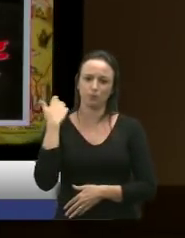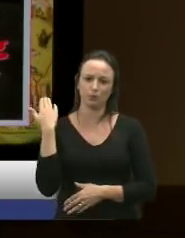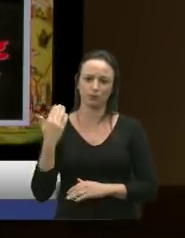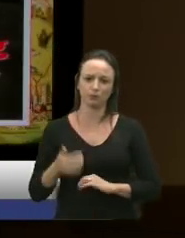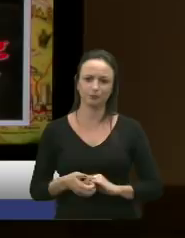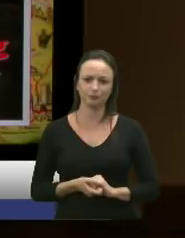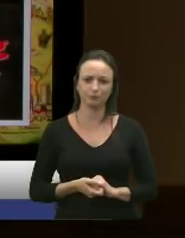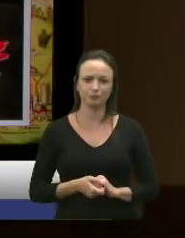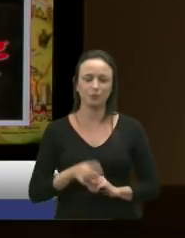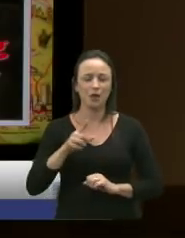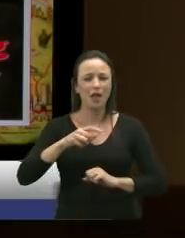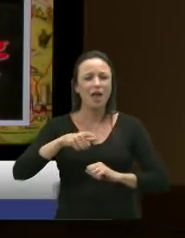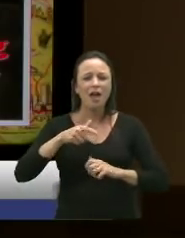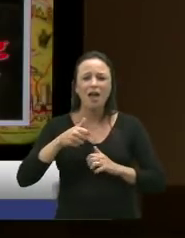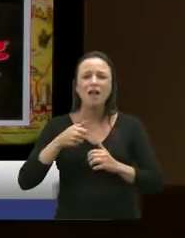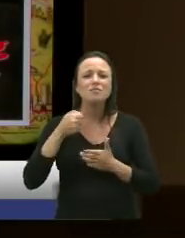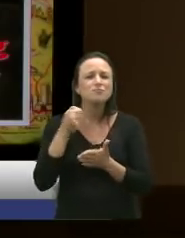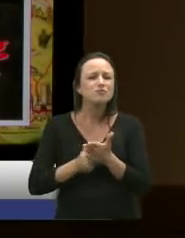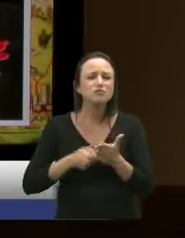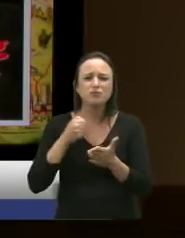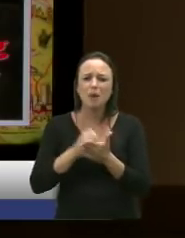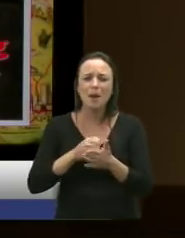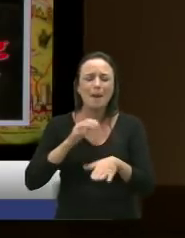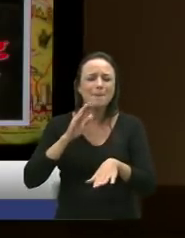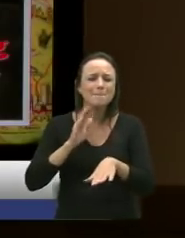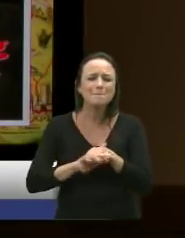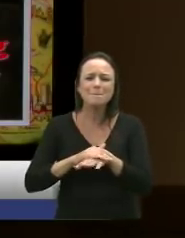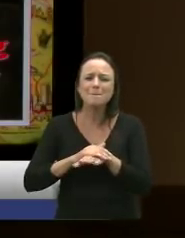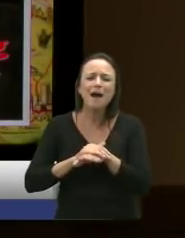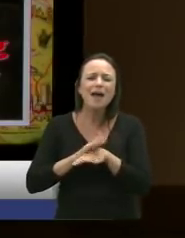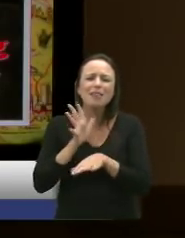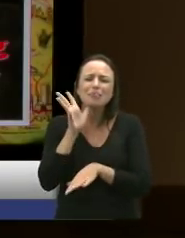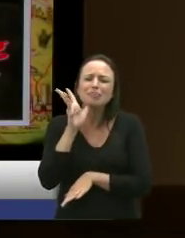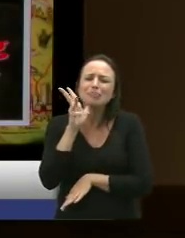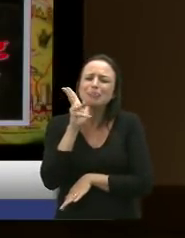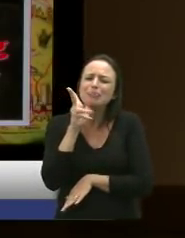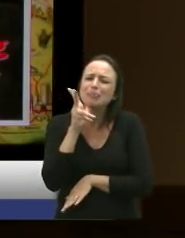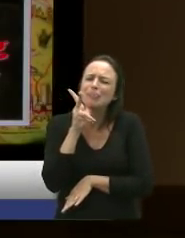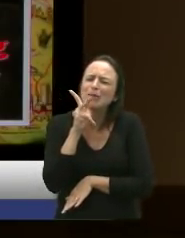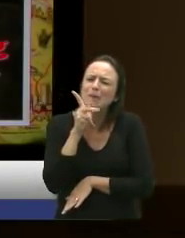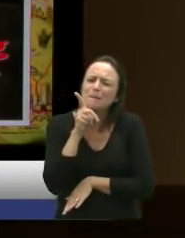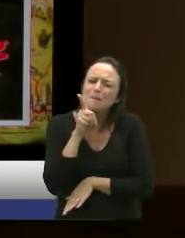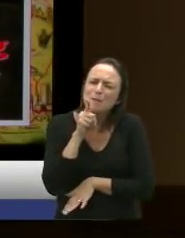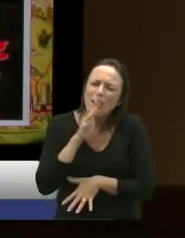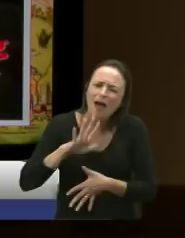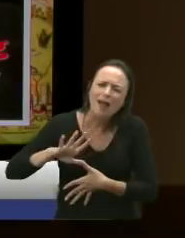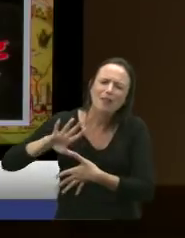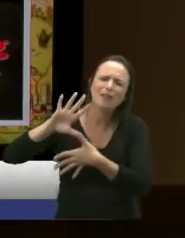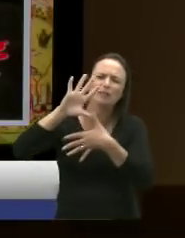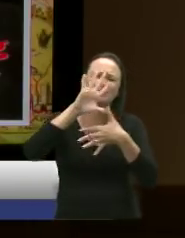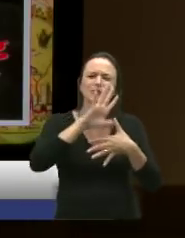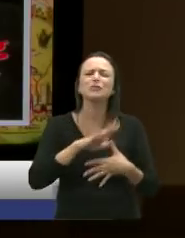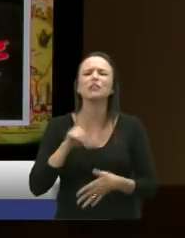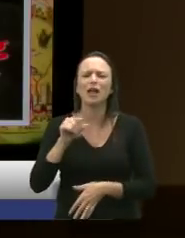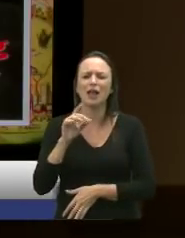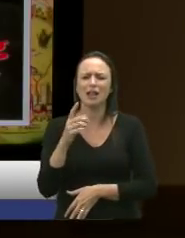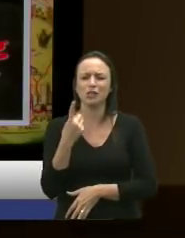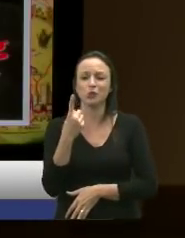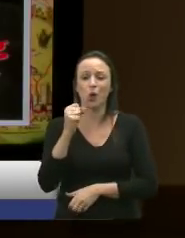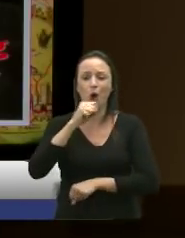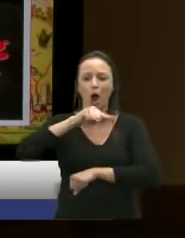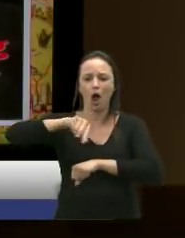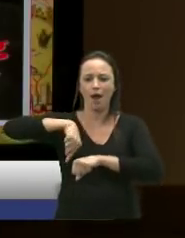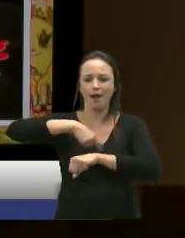A batalha em que ele morreu é a mais longa da América Latina em tempo de duração. 18 horas de combate.